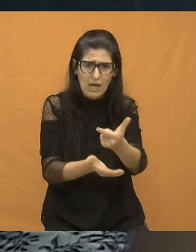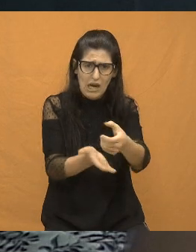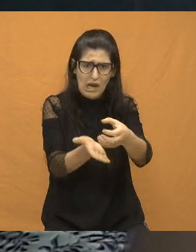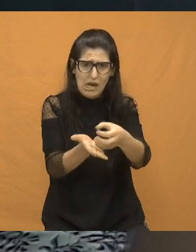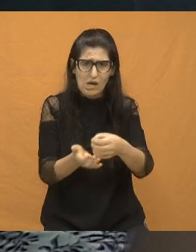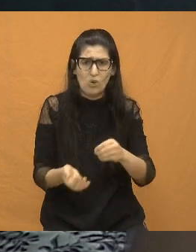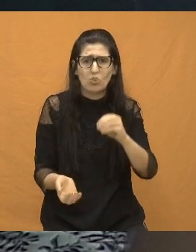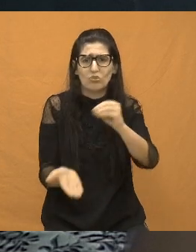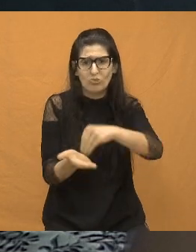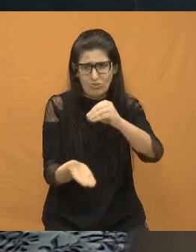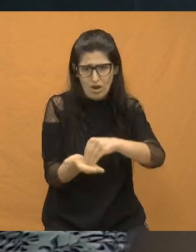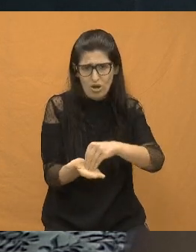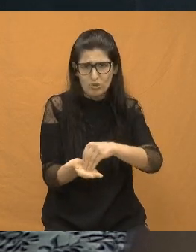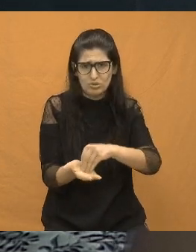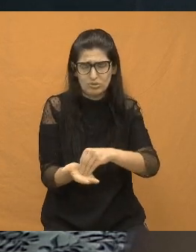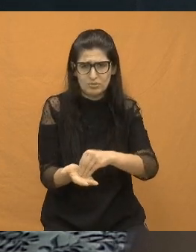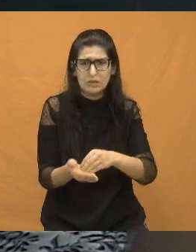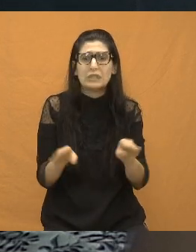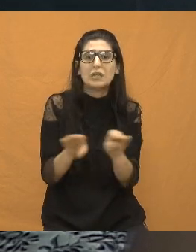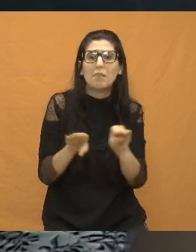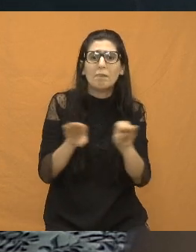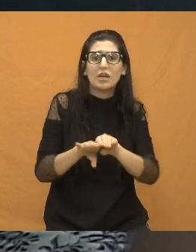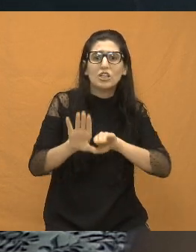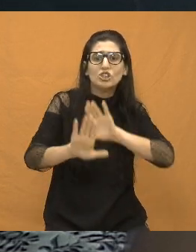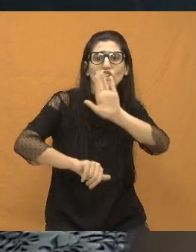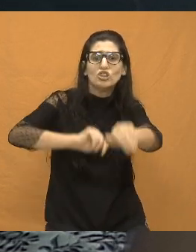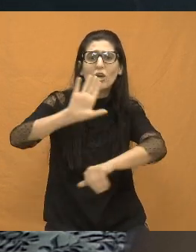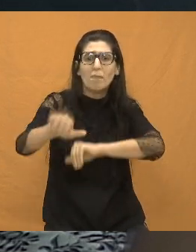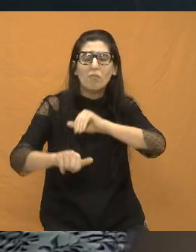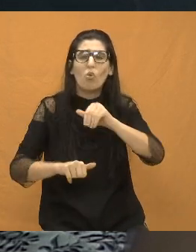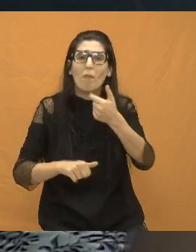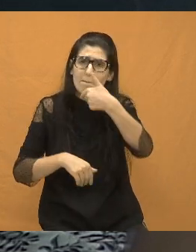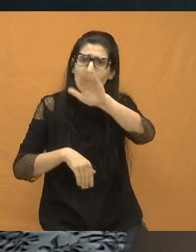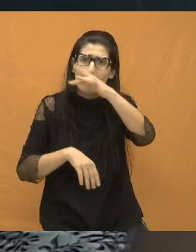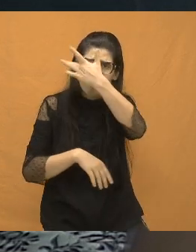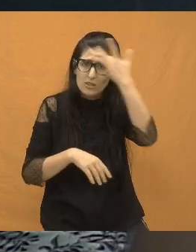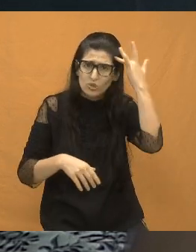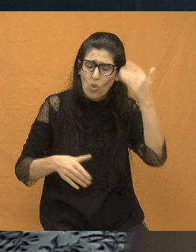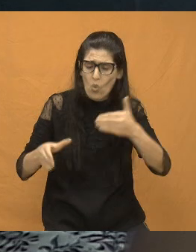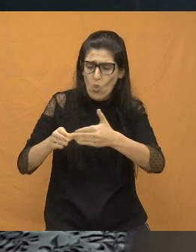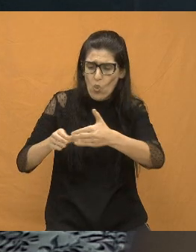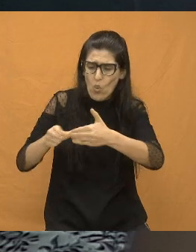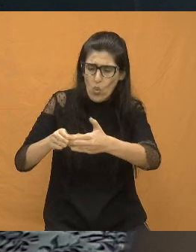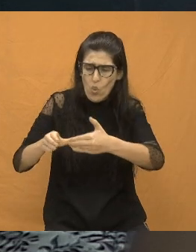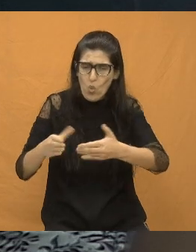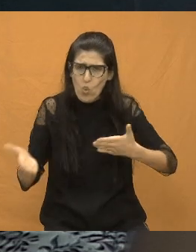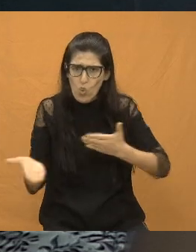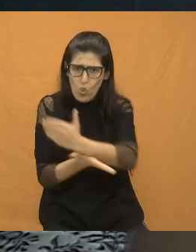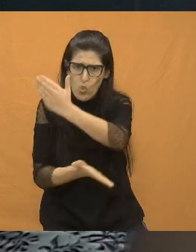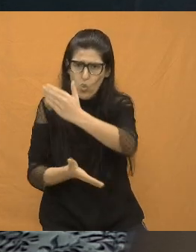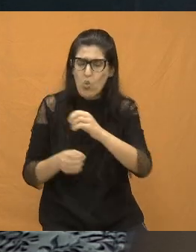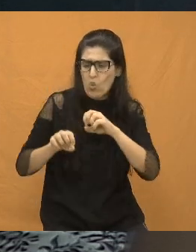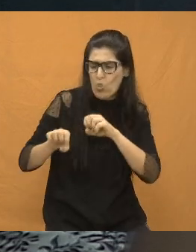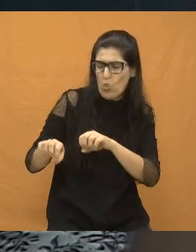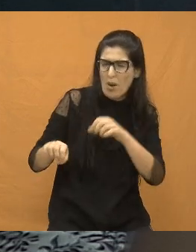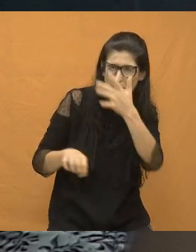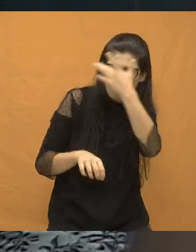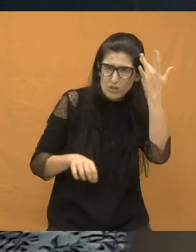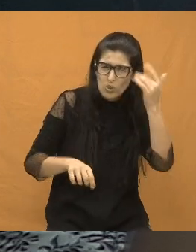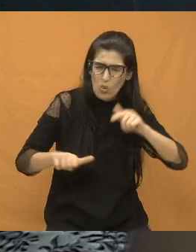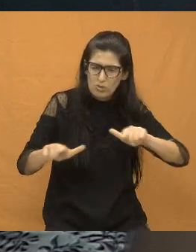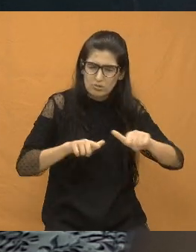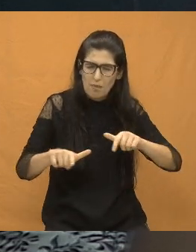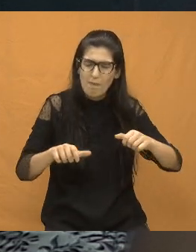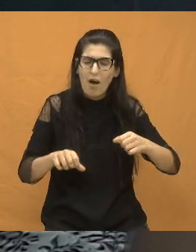os funcionários que foram chamados de concurso, né? Os ADIs lá da educação,